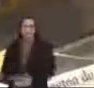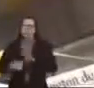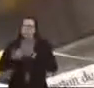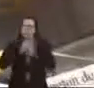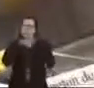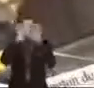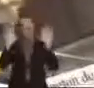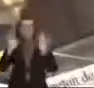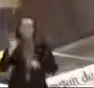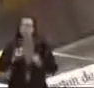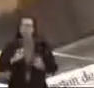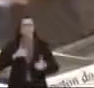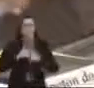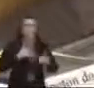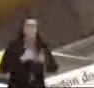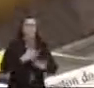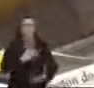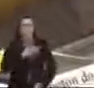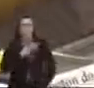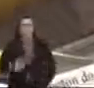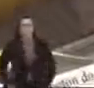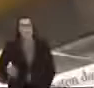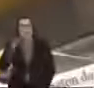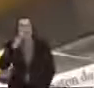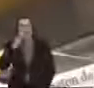a perseguição do governador Flávio Dino.